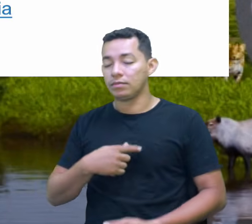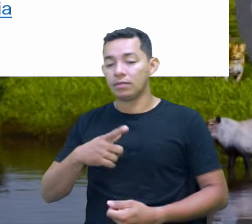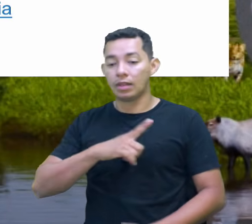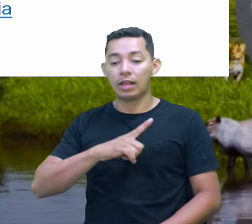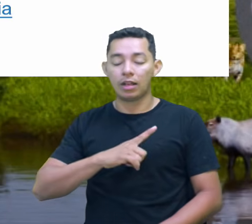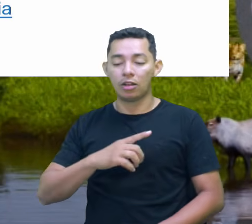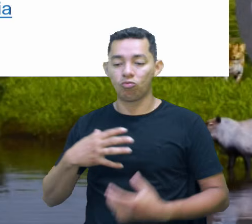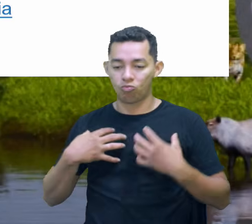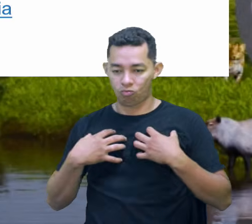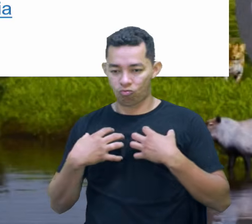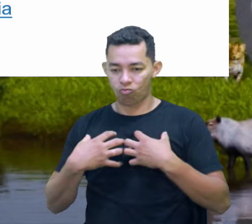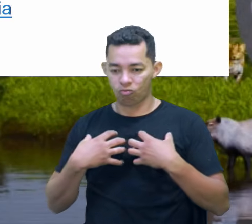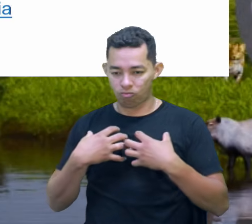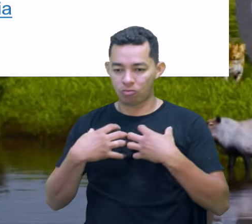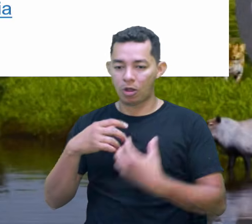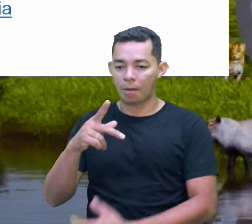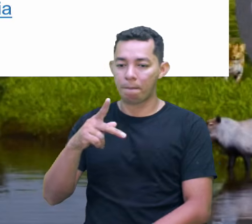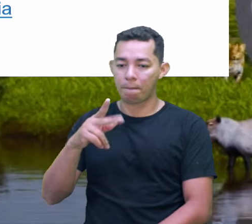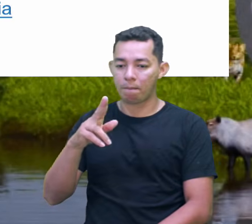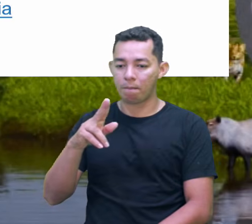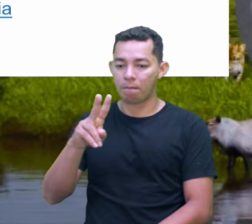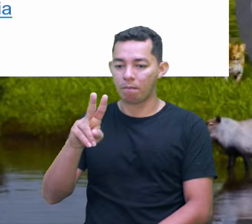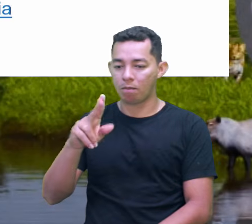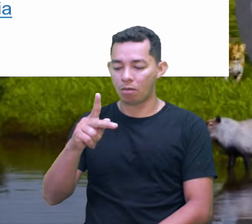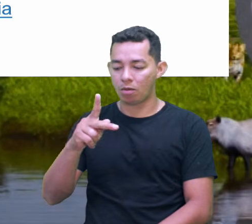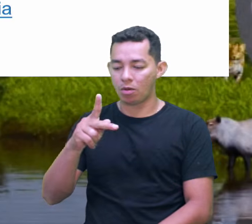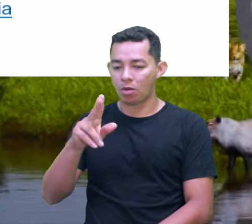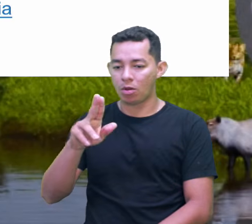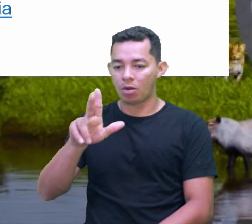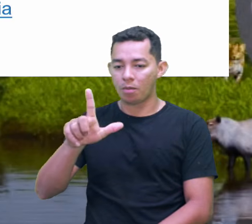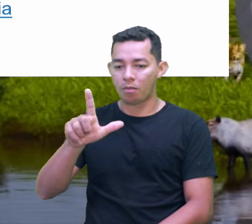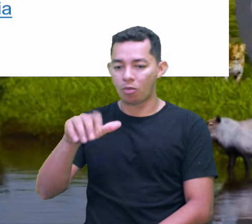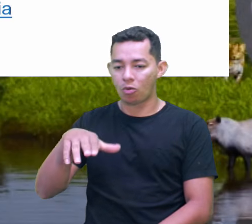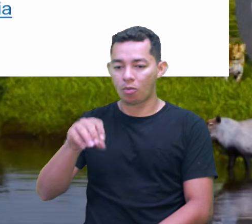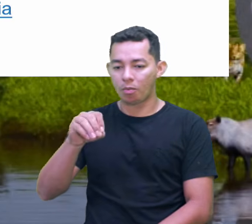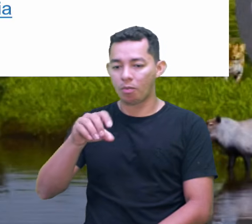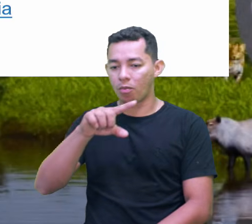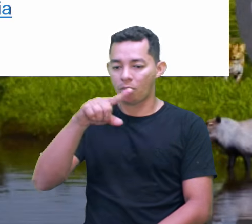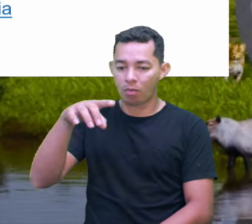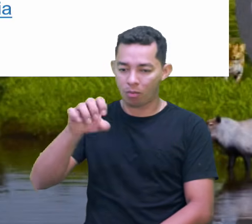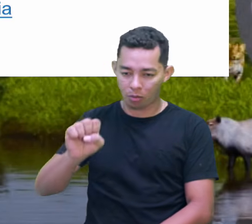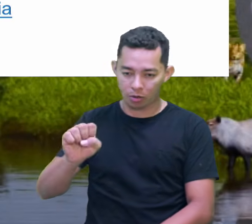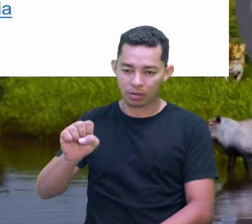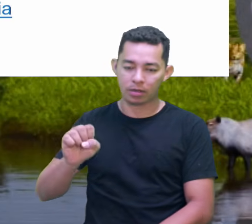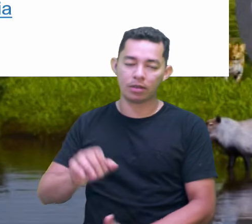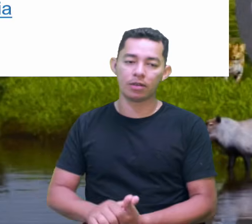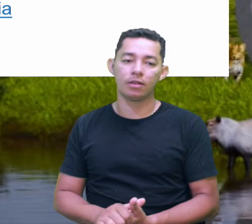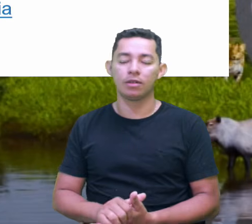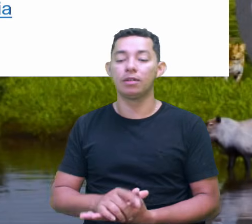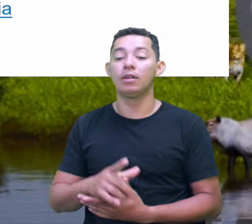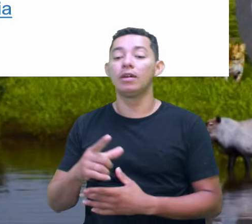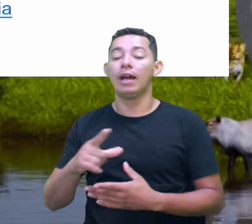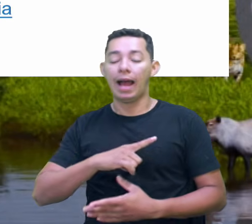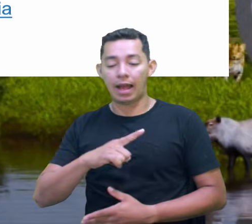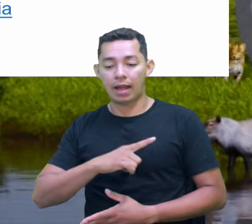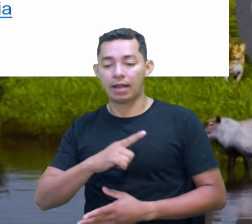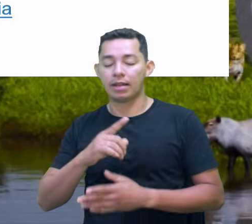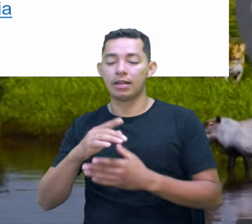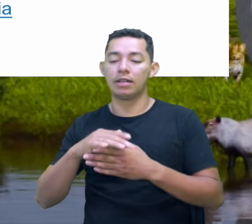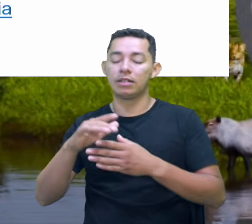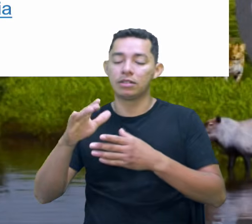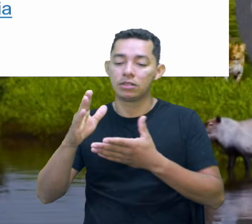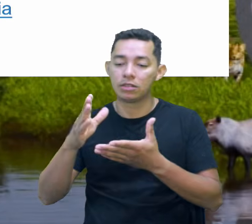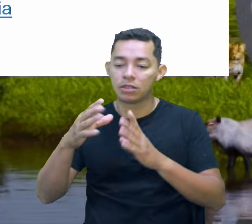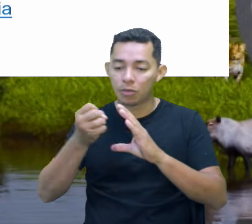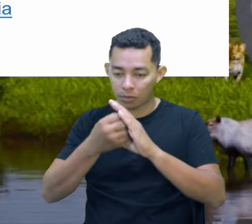num processo que chama hematose, e essa hematose vai pegar o oxigênio que está entrando,